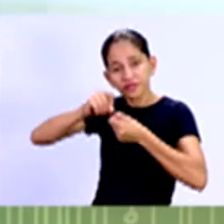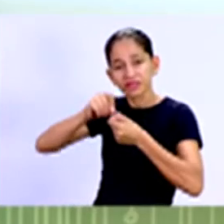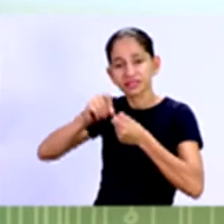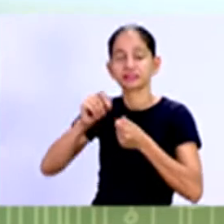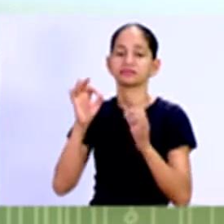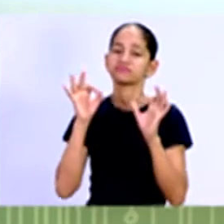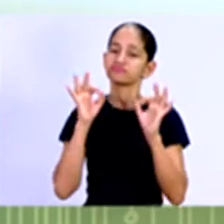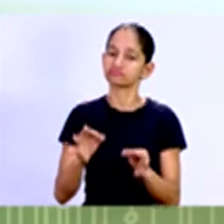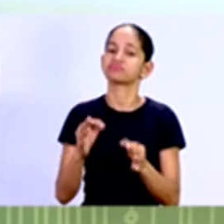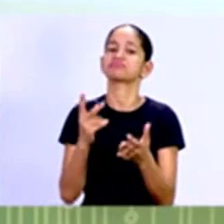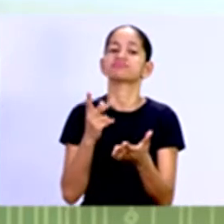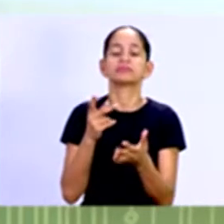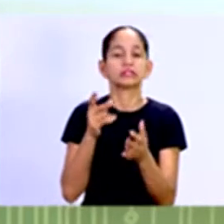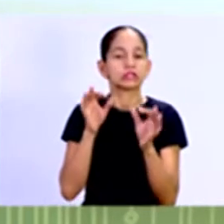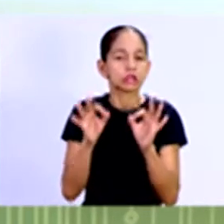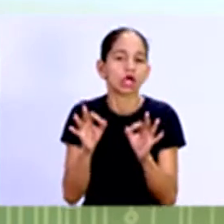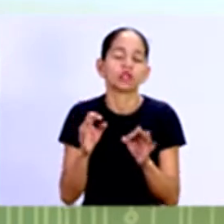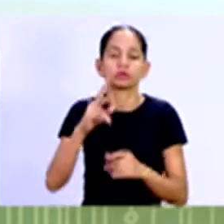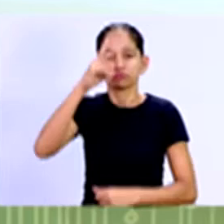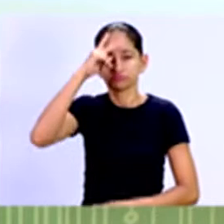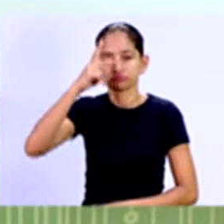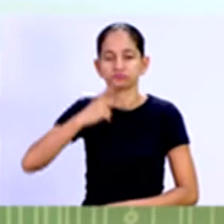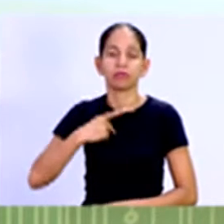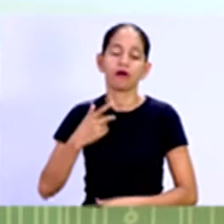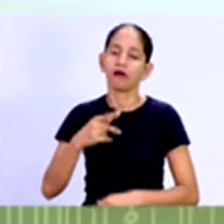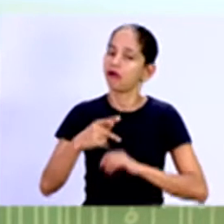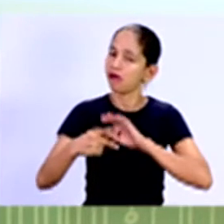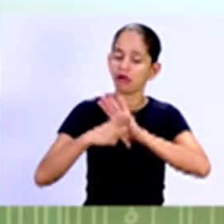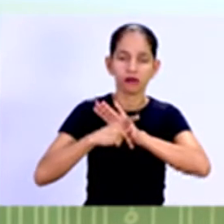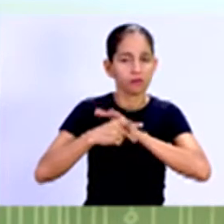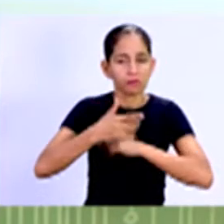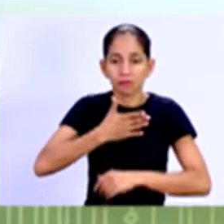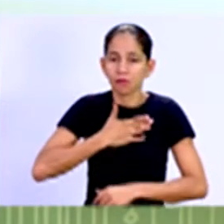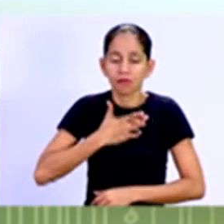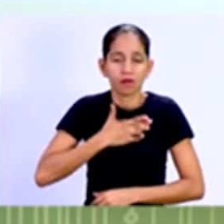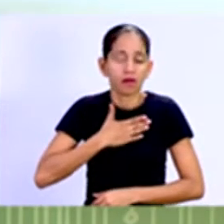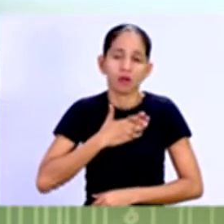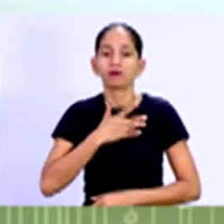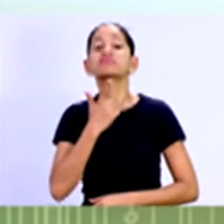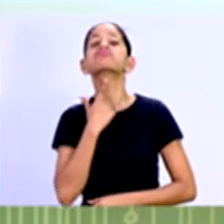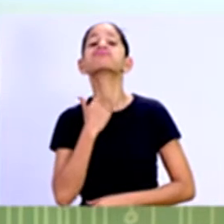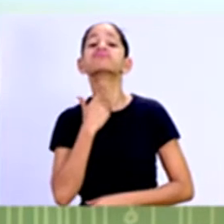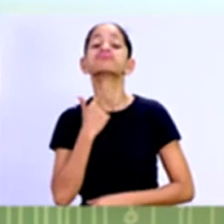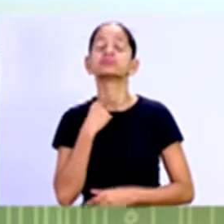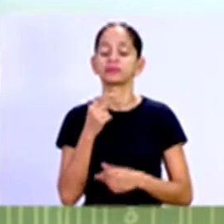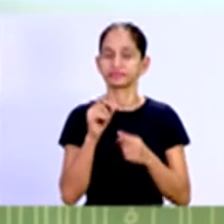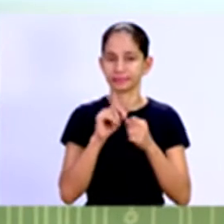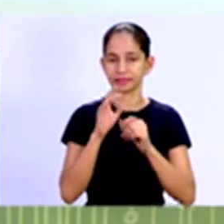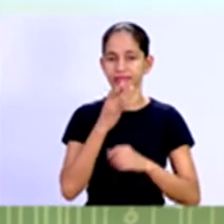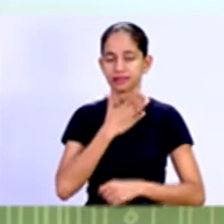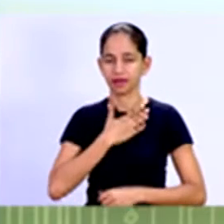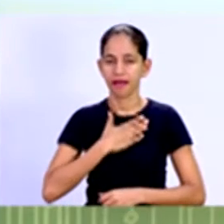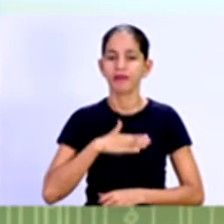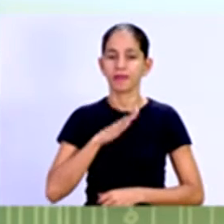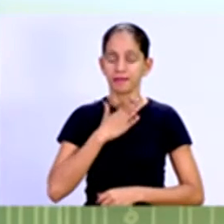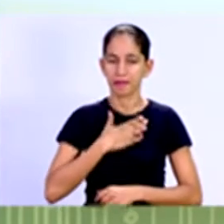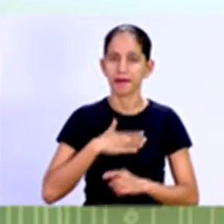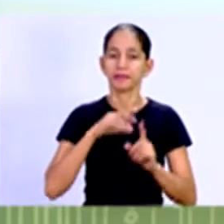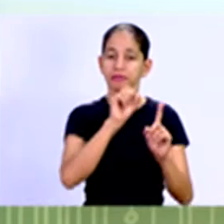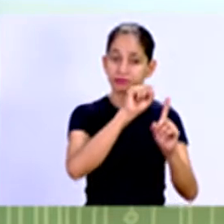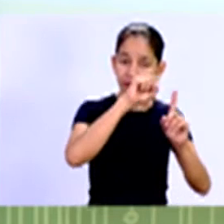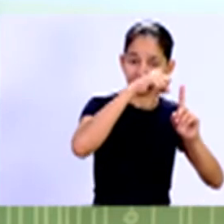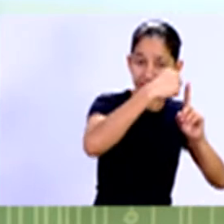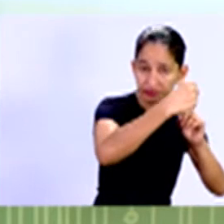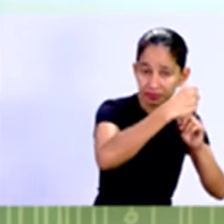porque eu quero atender a um interesse meu, né? Eu vou fazer porque eu tenho que articular os meus interesses com os